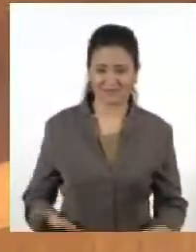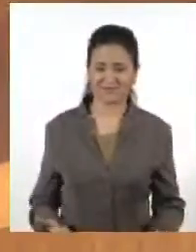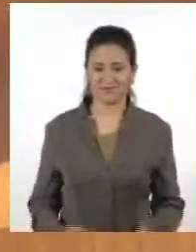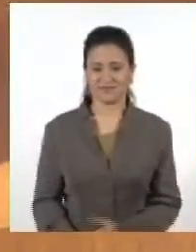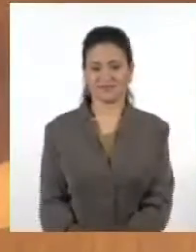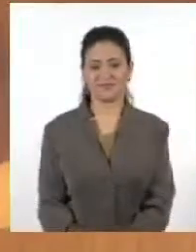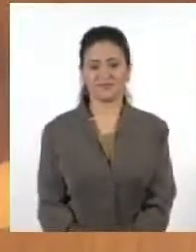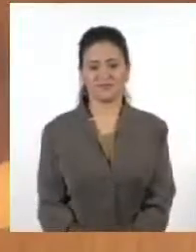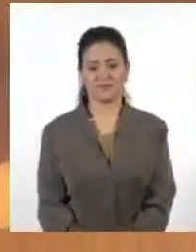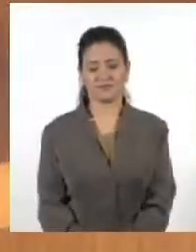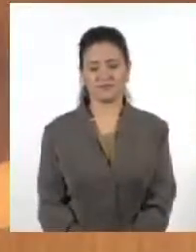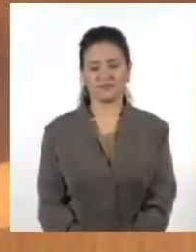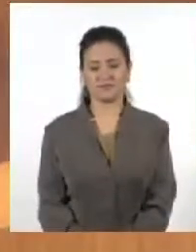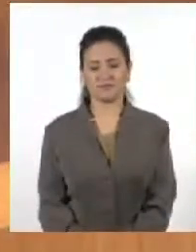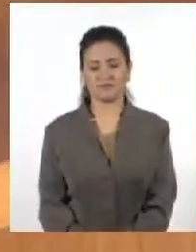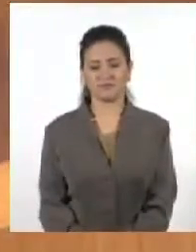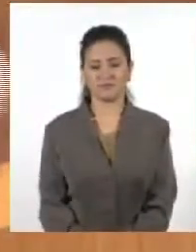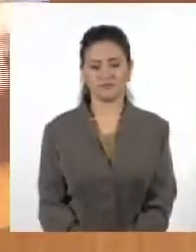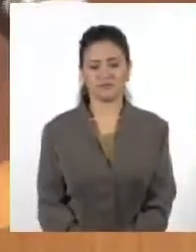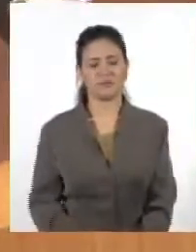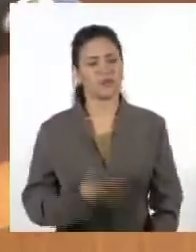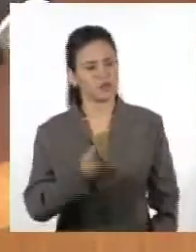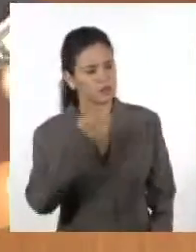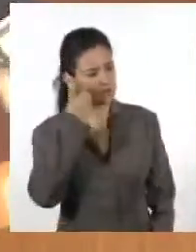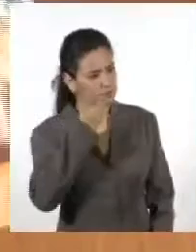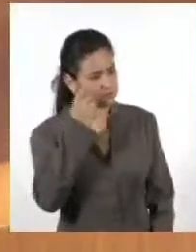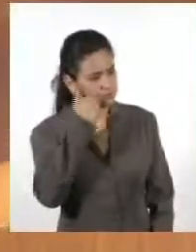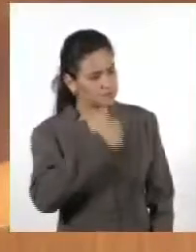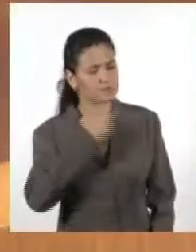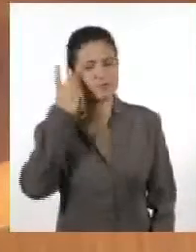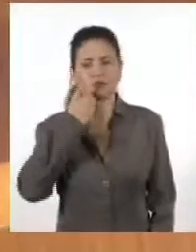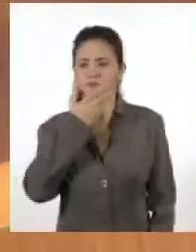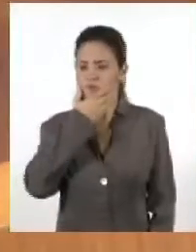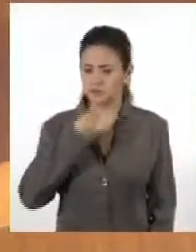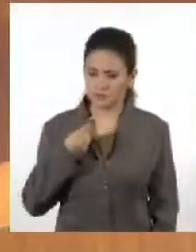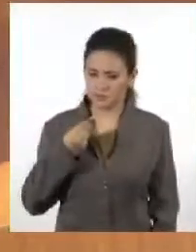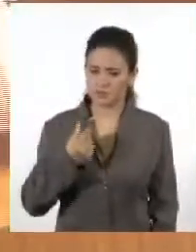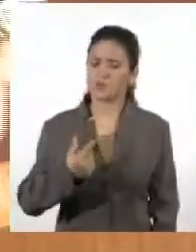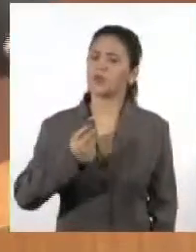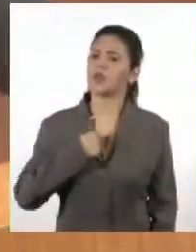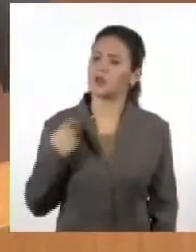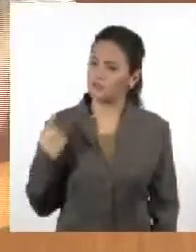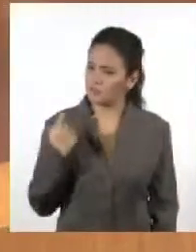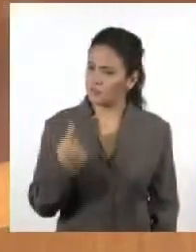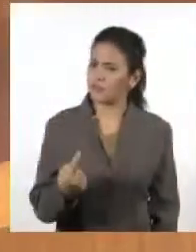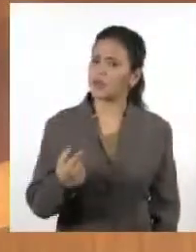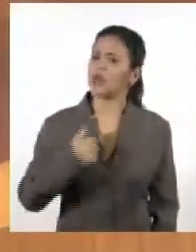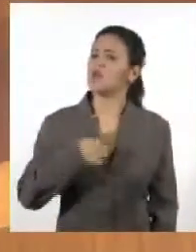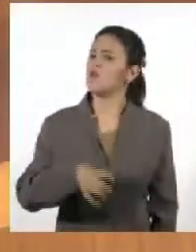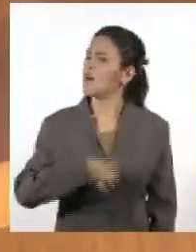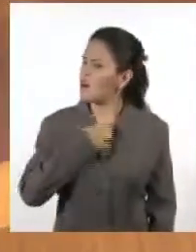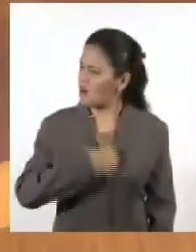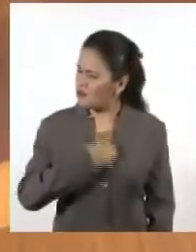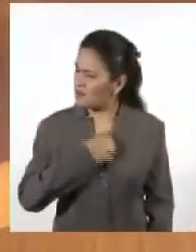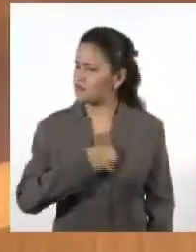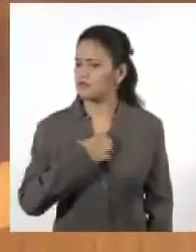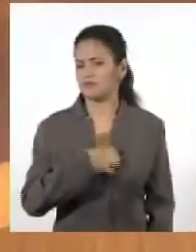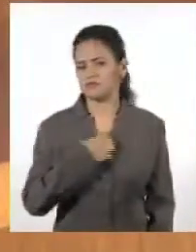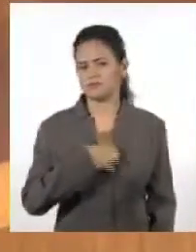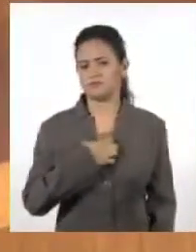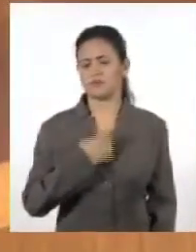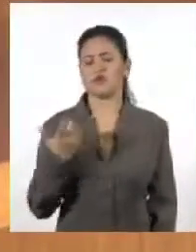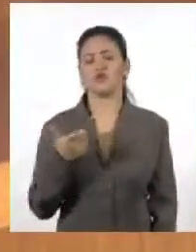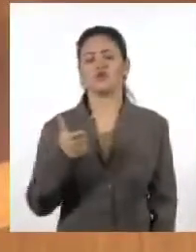deputados e deputadas estou aqui com a minha voz indignada mais uma vez flávio